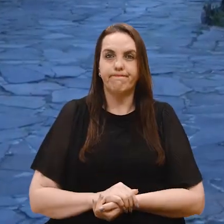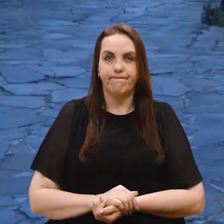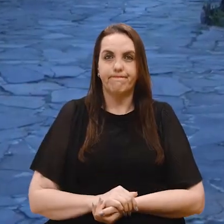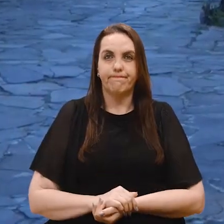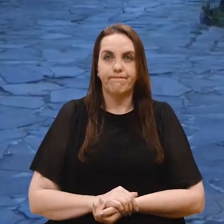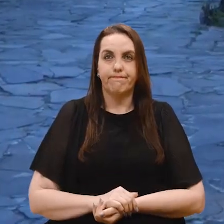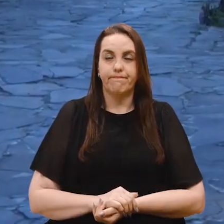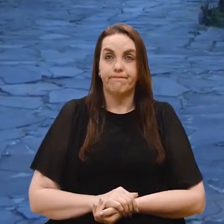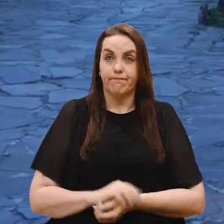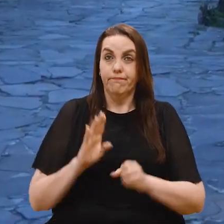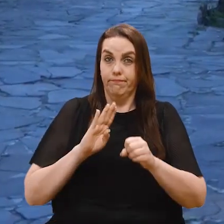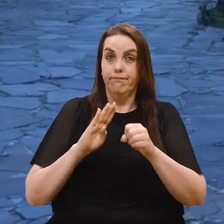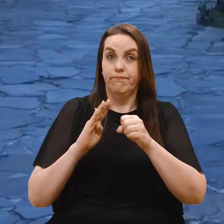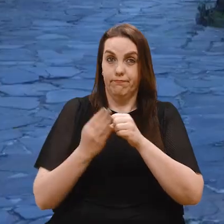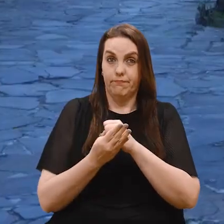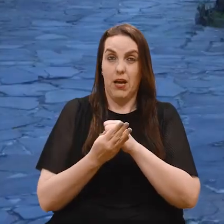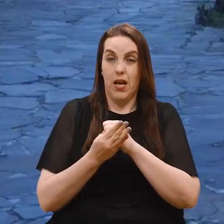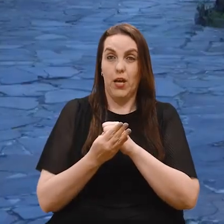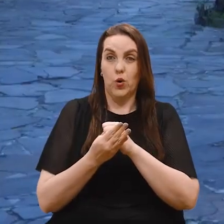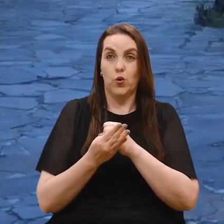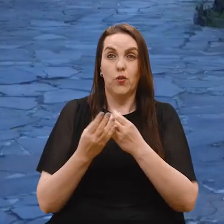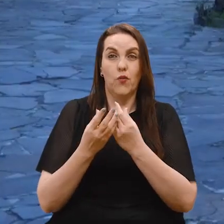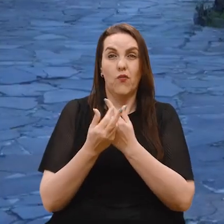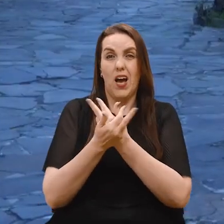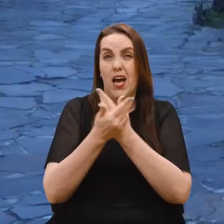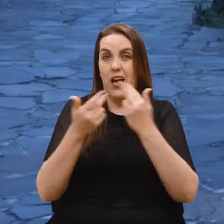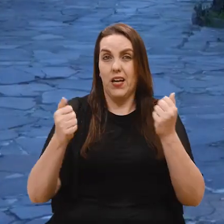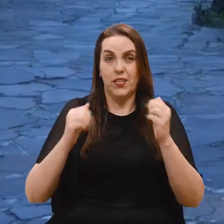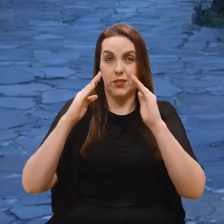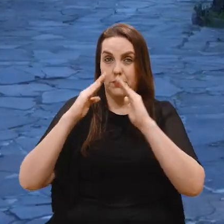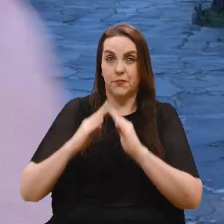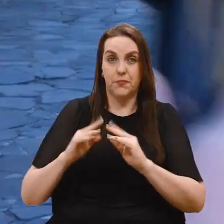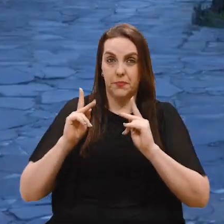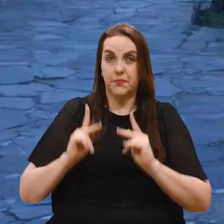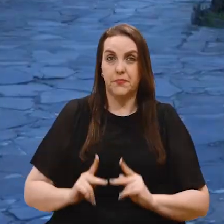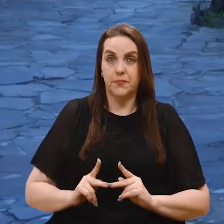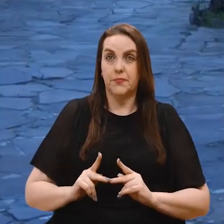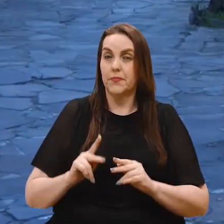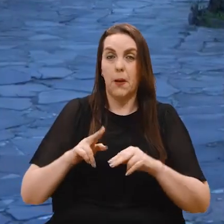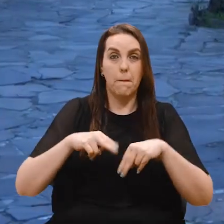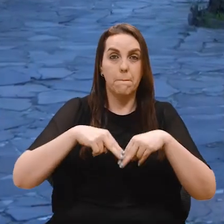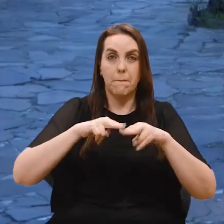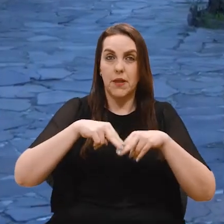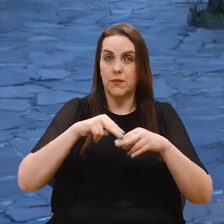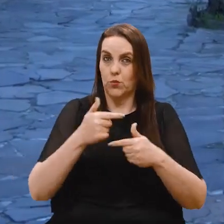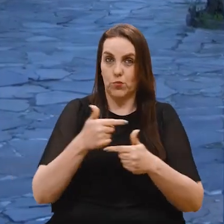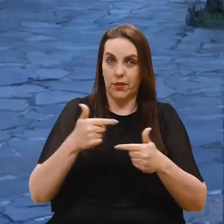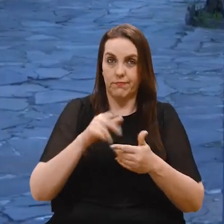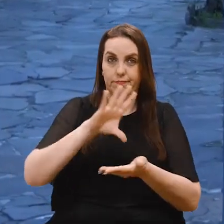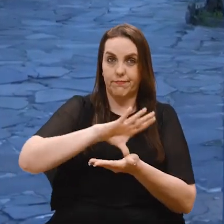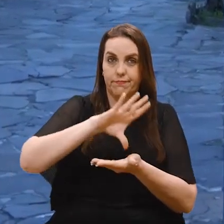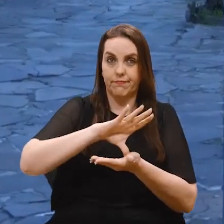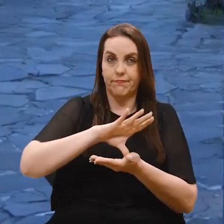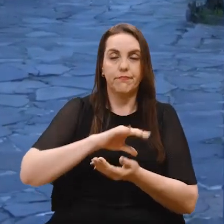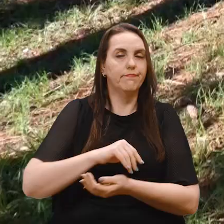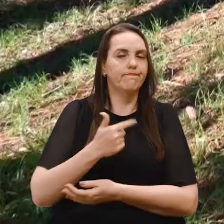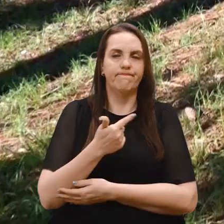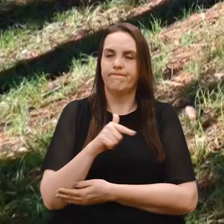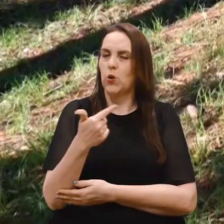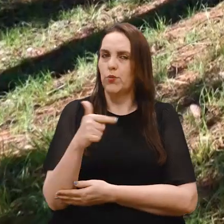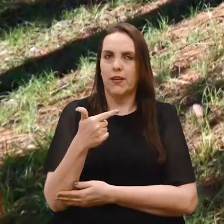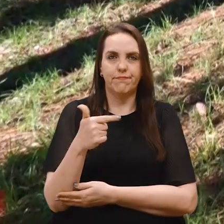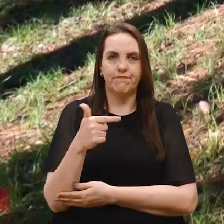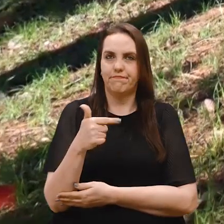um bairro de grande volume de habitantes, não tem uma praça ainda. Não, a gente não tem praça, a gente não tem nada,